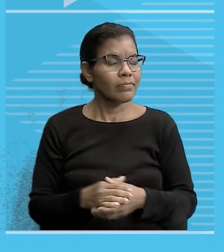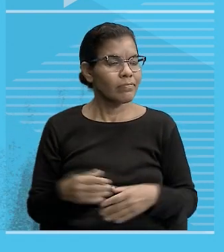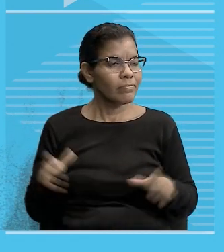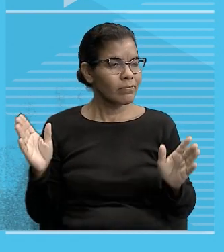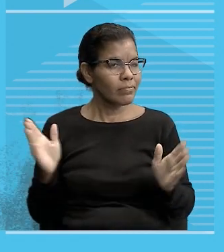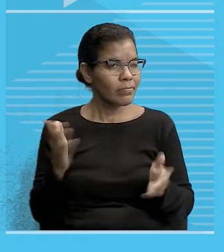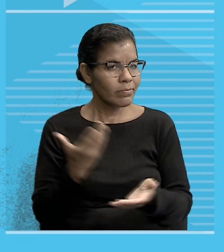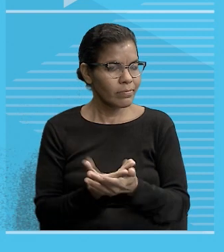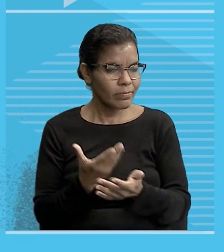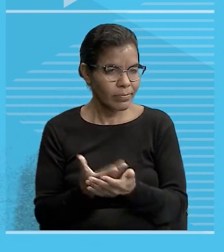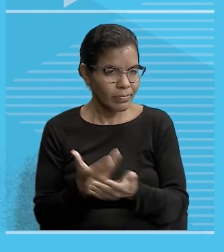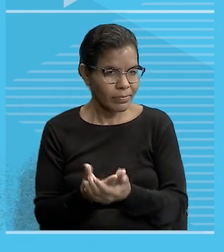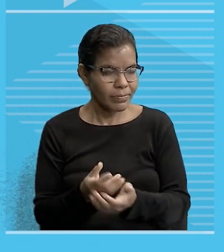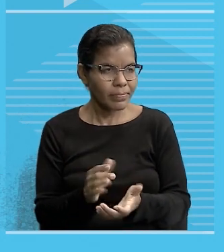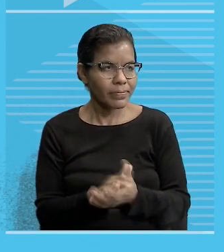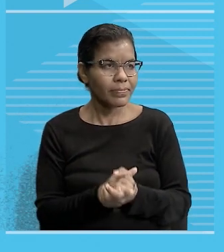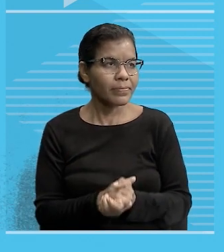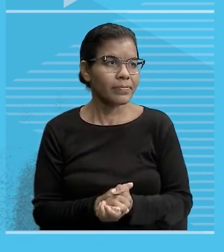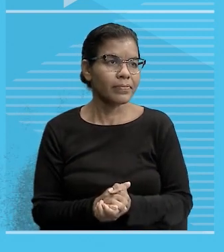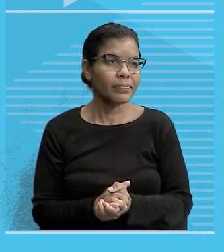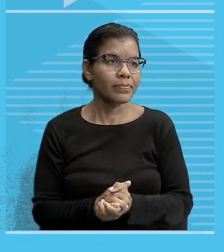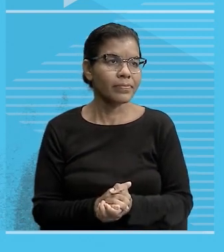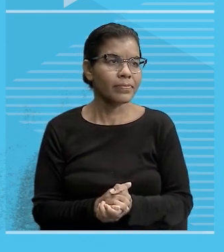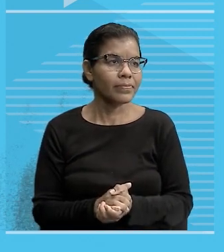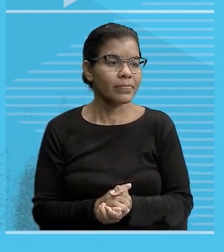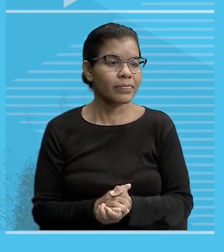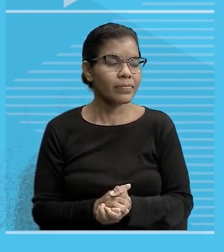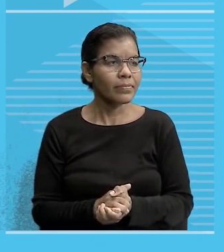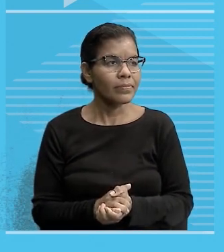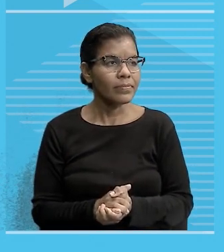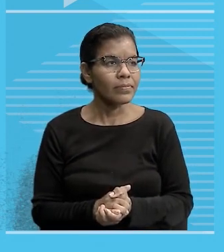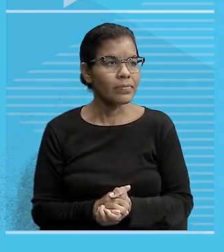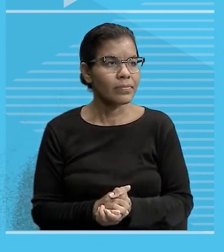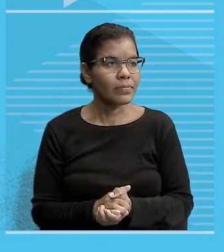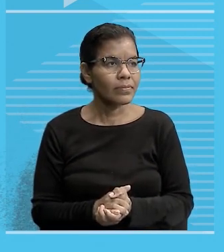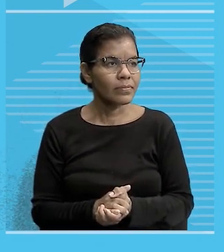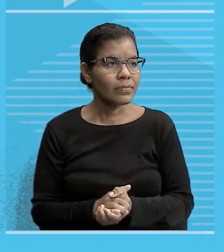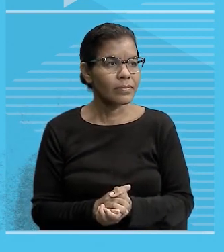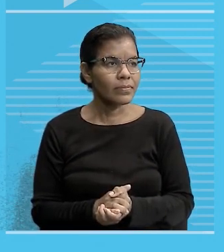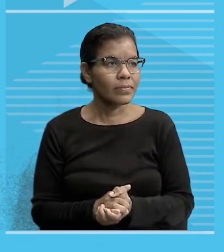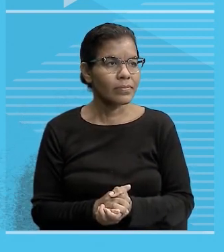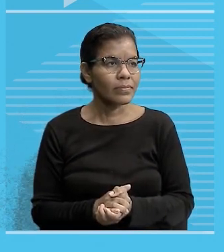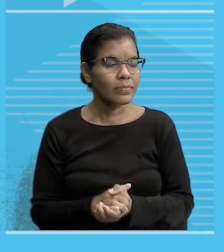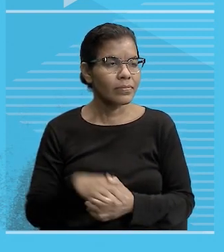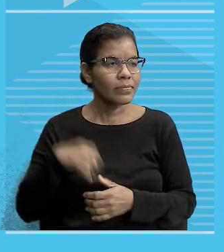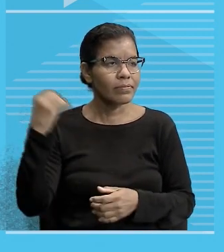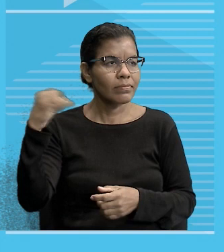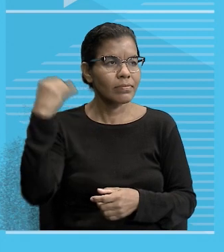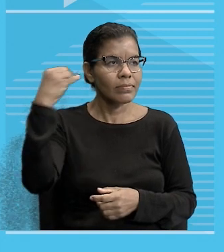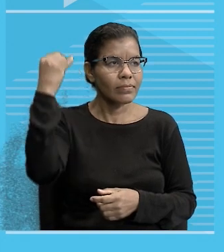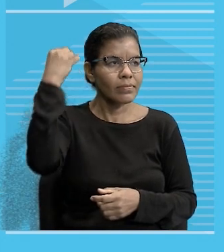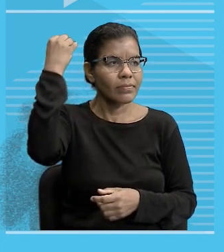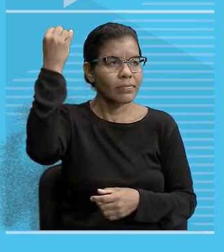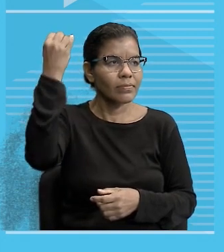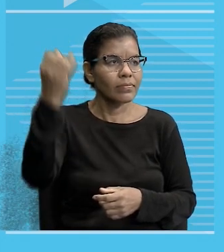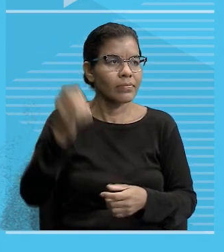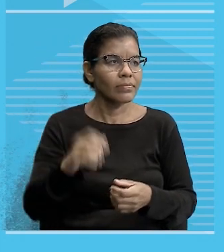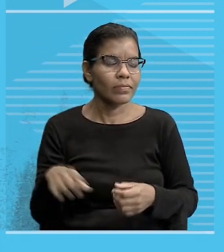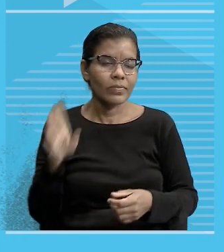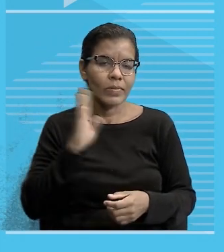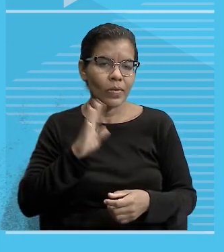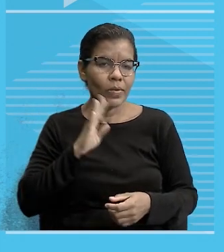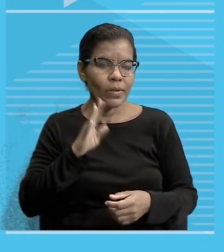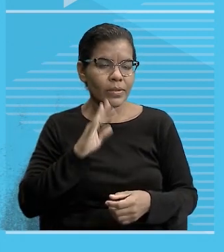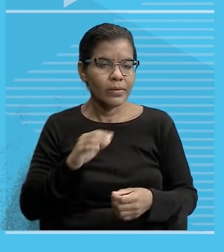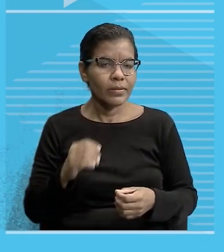Olha só eu vou até circular isso aqui gente é importante ó conhecer